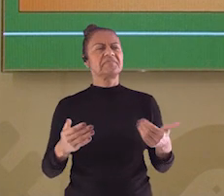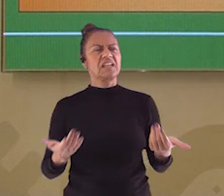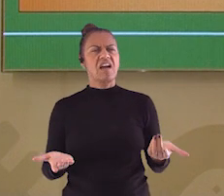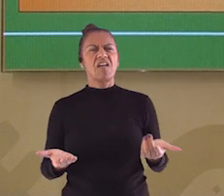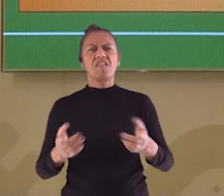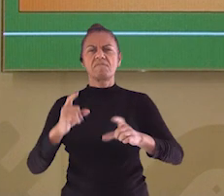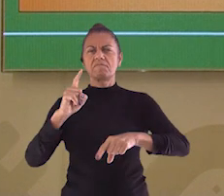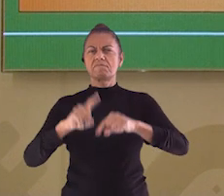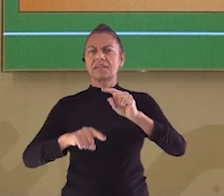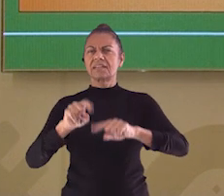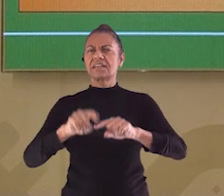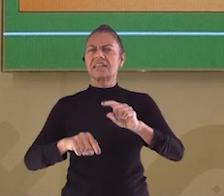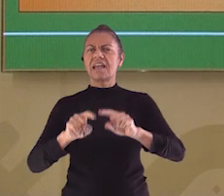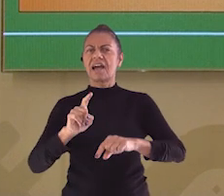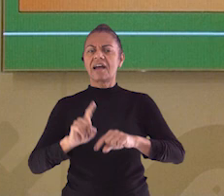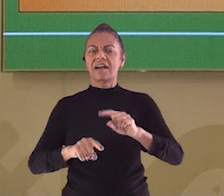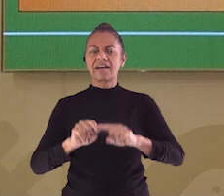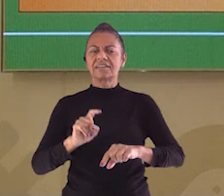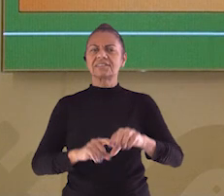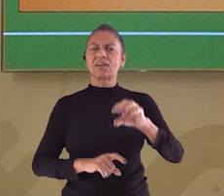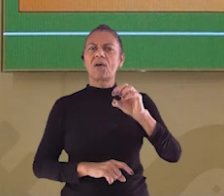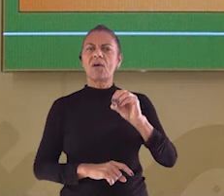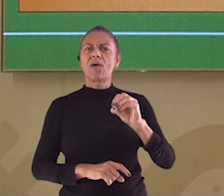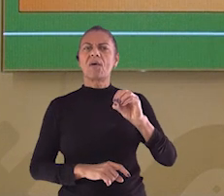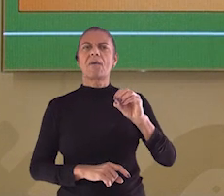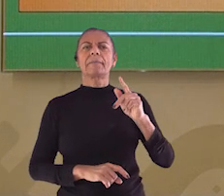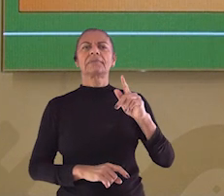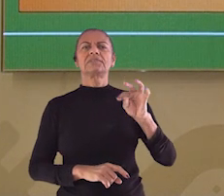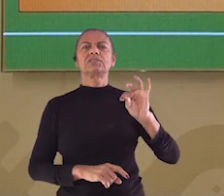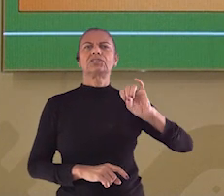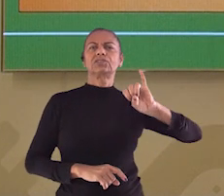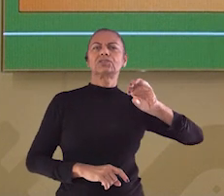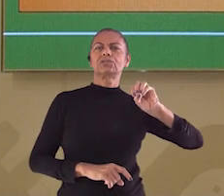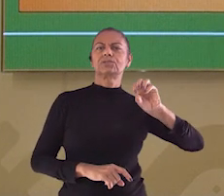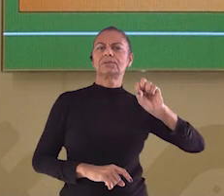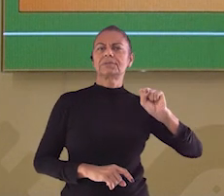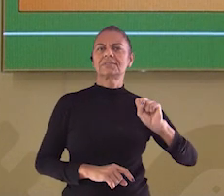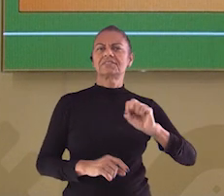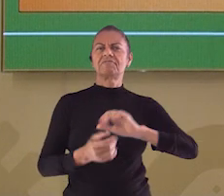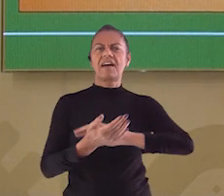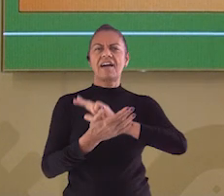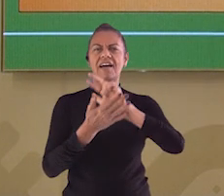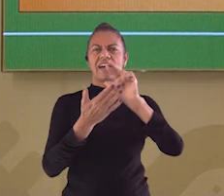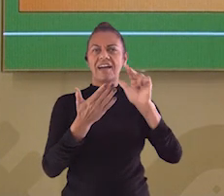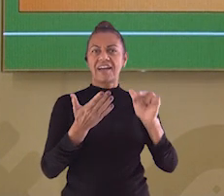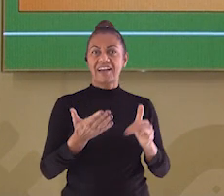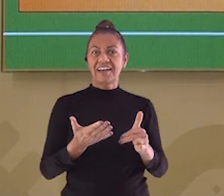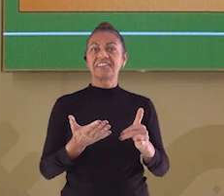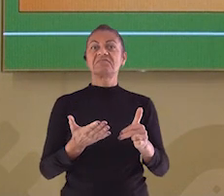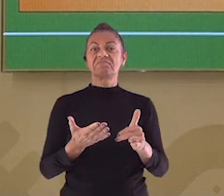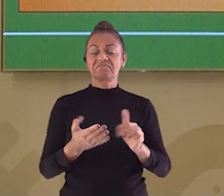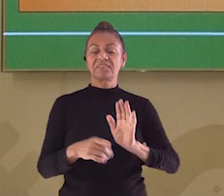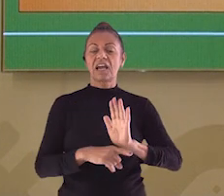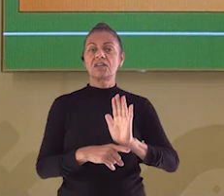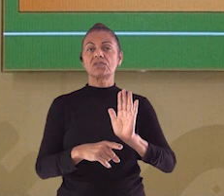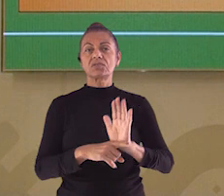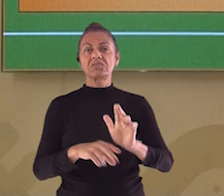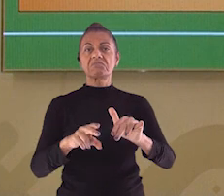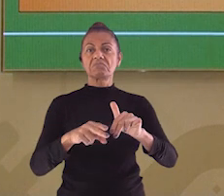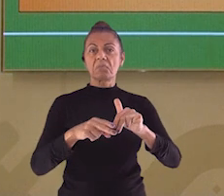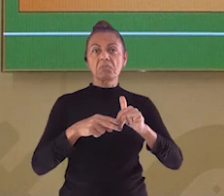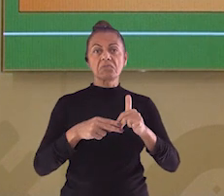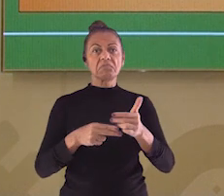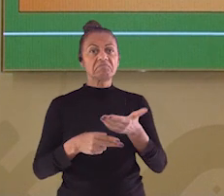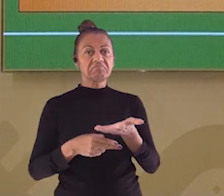com diferentes finalidades? A sua importância para o progresso da ciência é imensa. Por meio deles, descobrimos